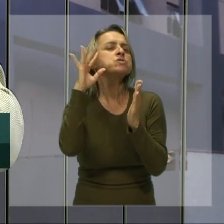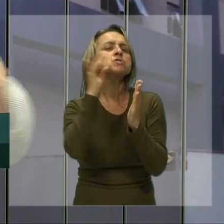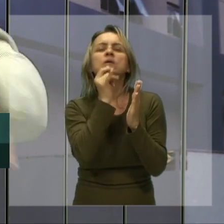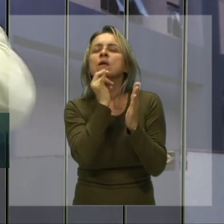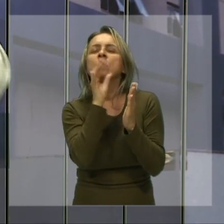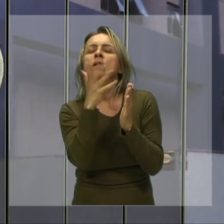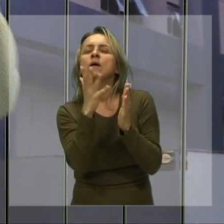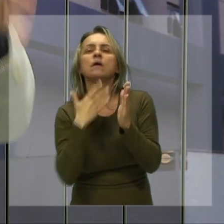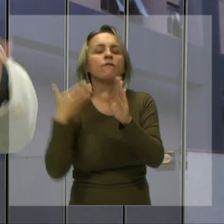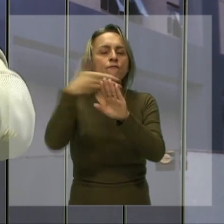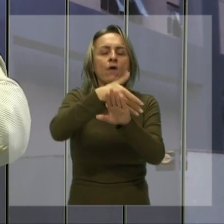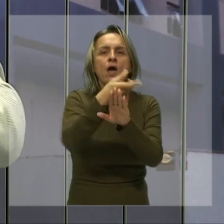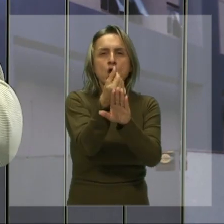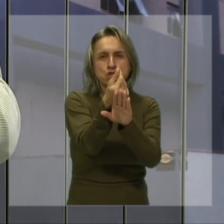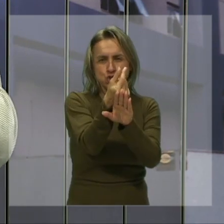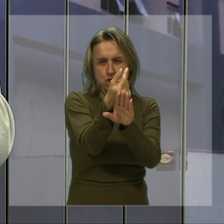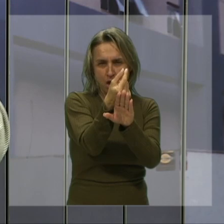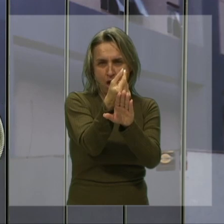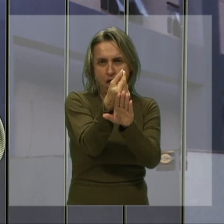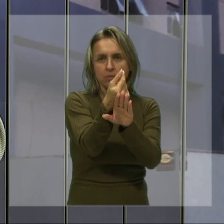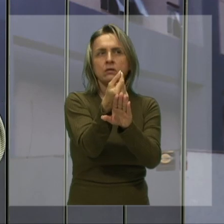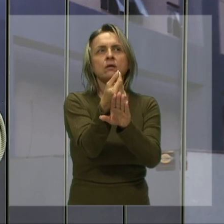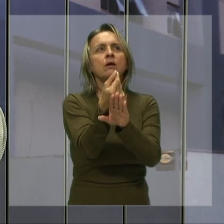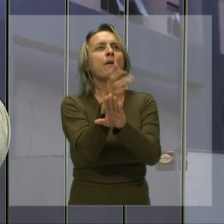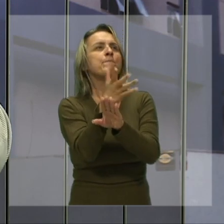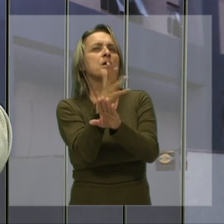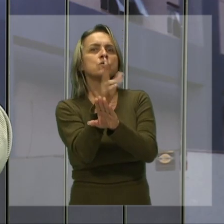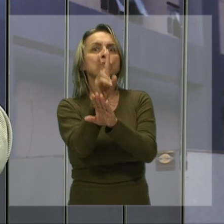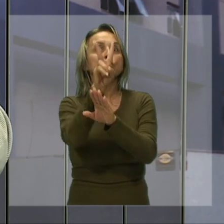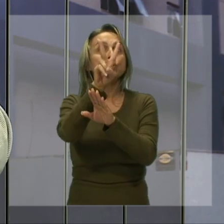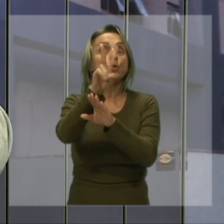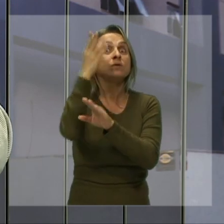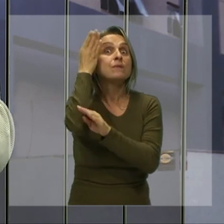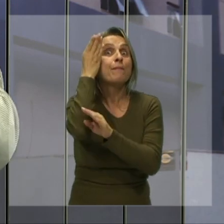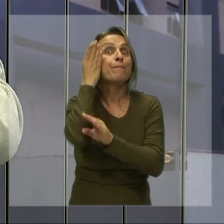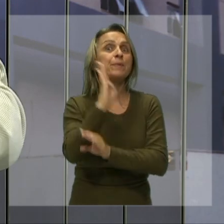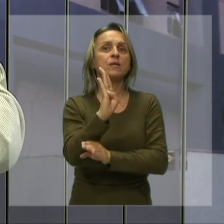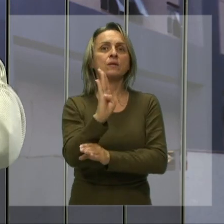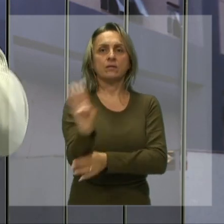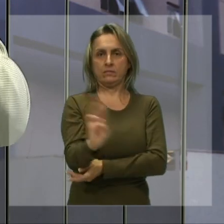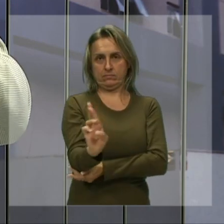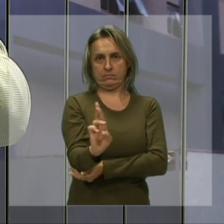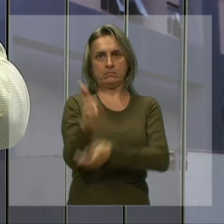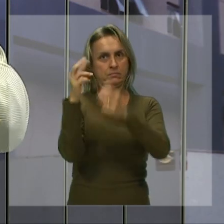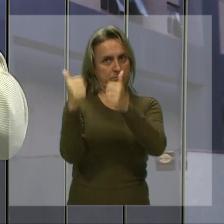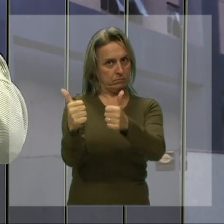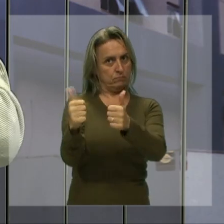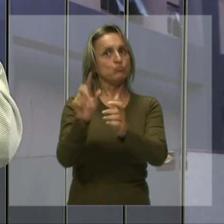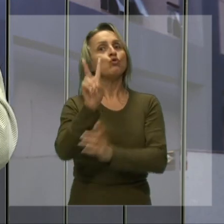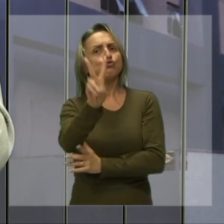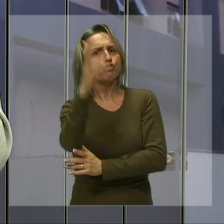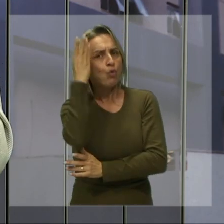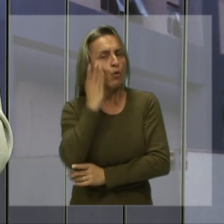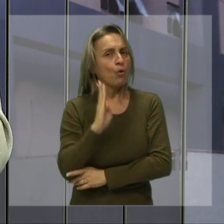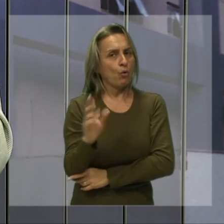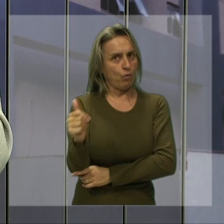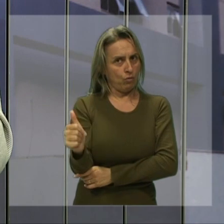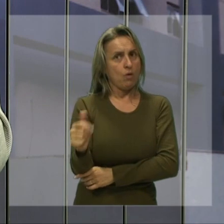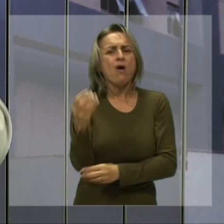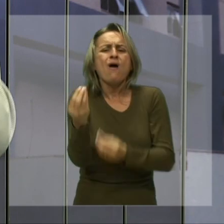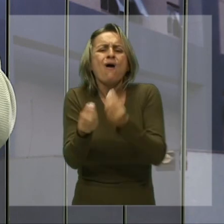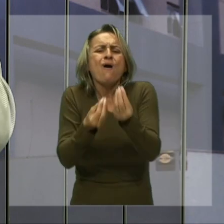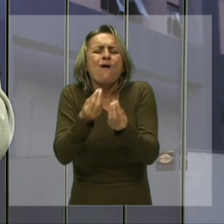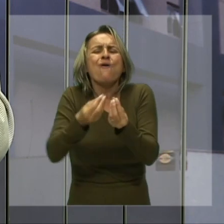cofre da Prefeitura de todos os impostos cerca de 2 bilhões de reais. Muito bem, tem 2 bilhões. Como que o prefeito vai gastar